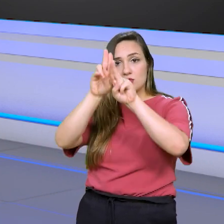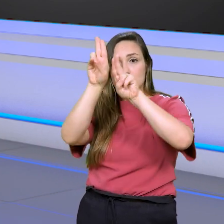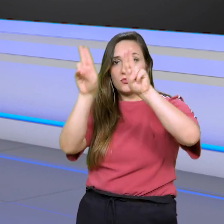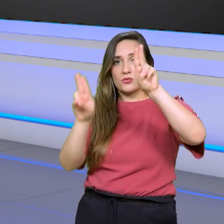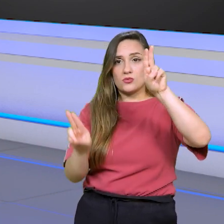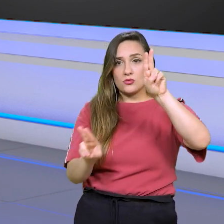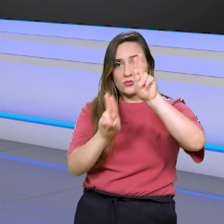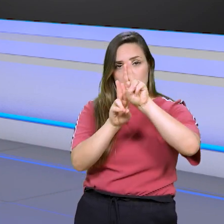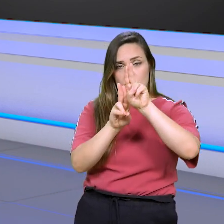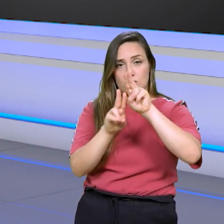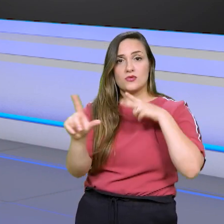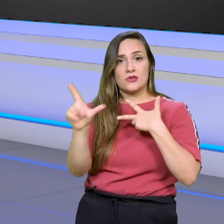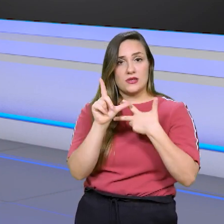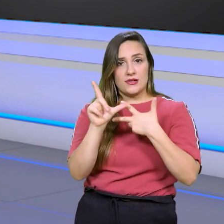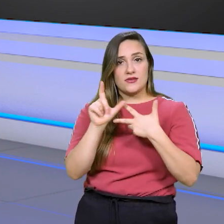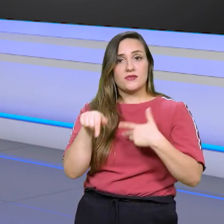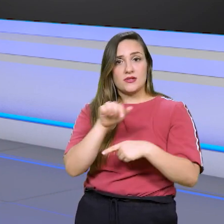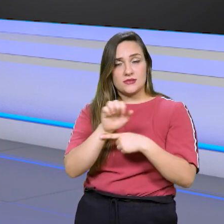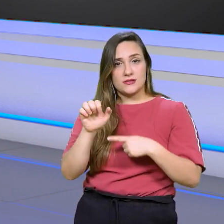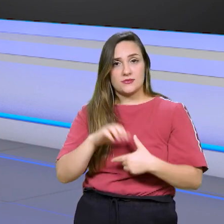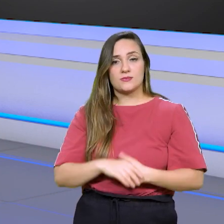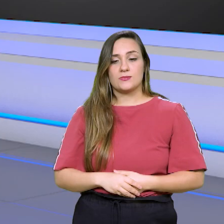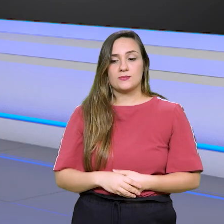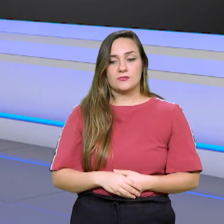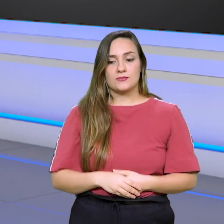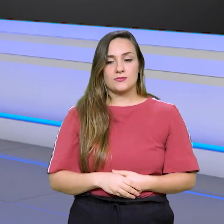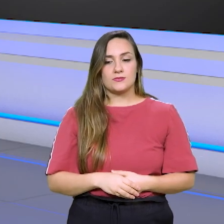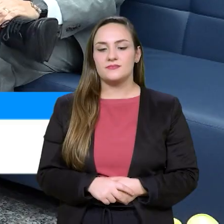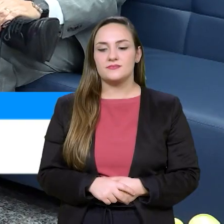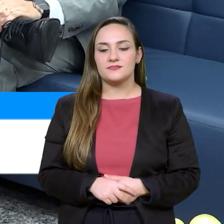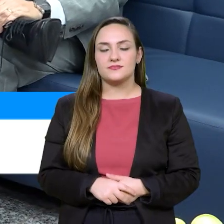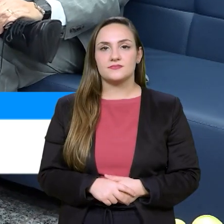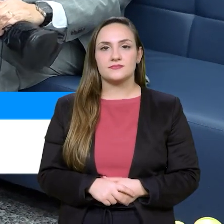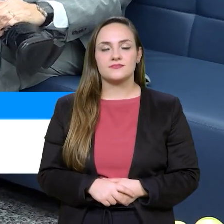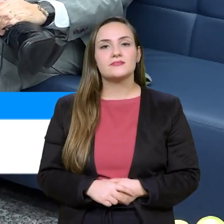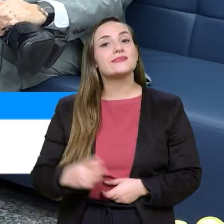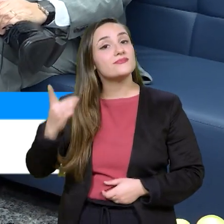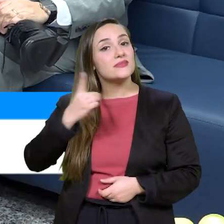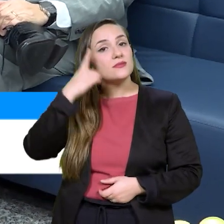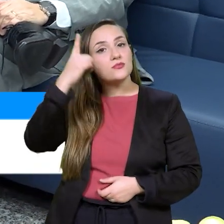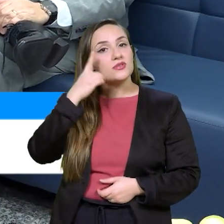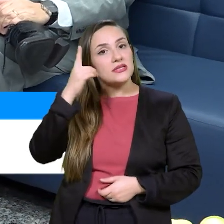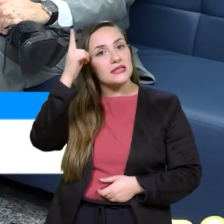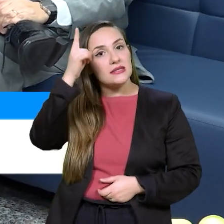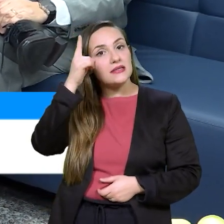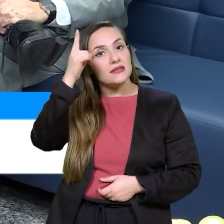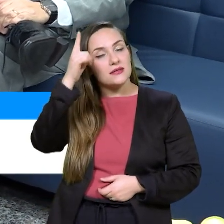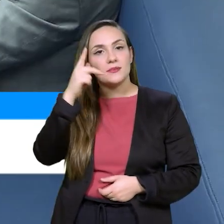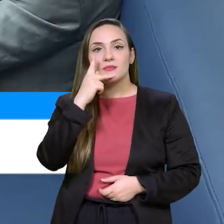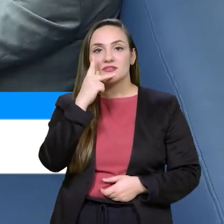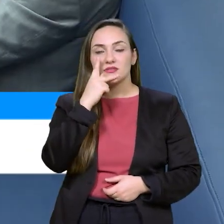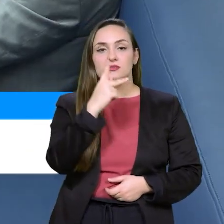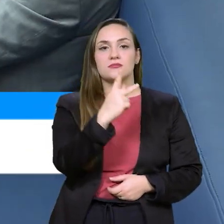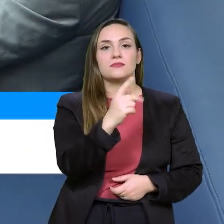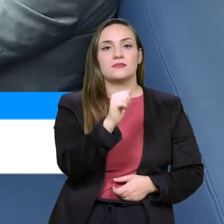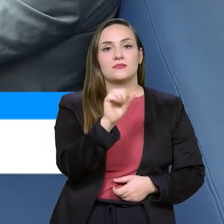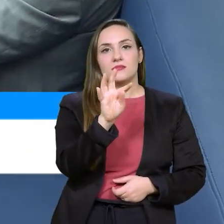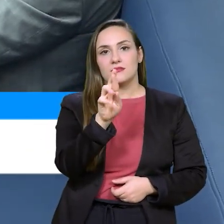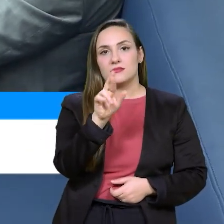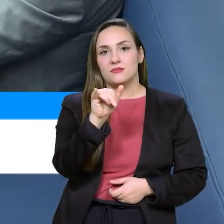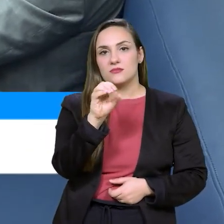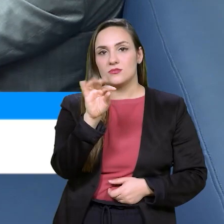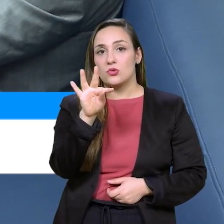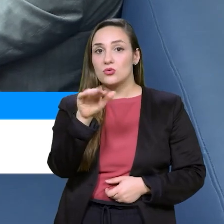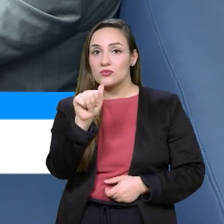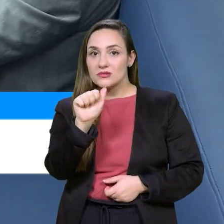União Nacional dos Legisladores e Legislativos Estaduais. O deputado Lídio Lopes, do Patriota, recebeu na